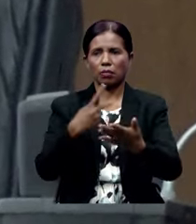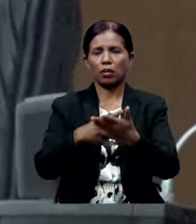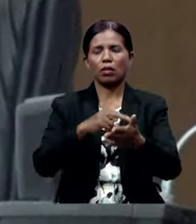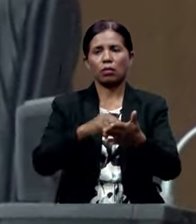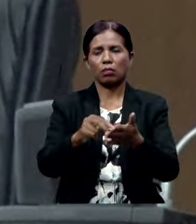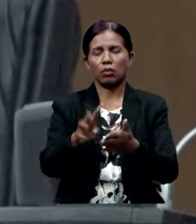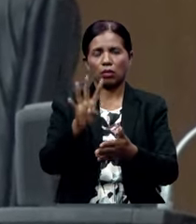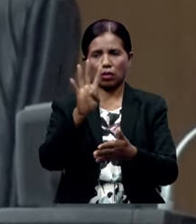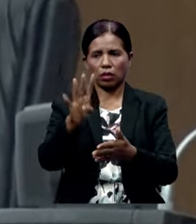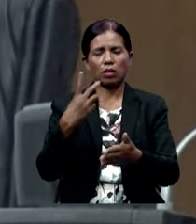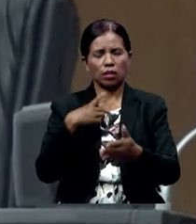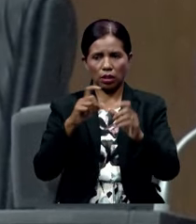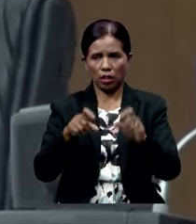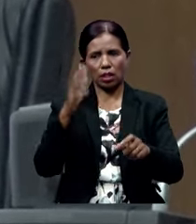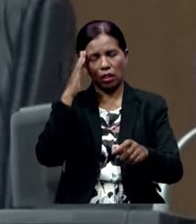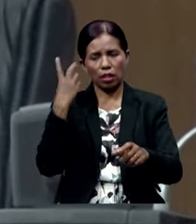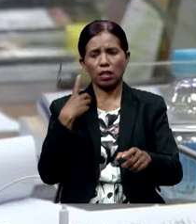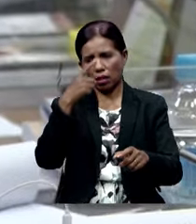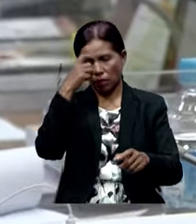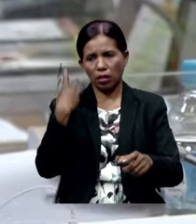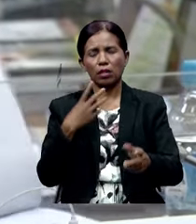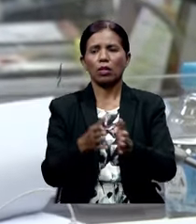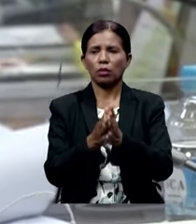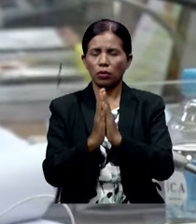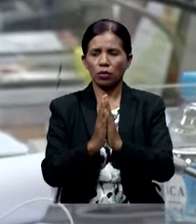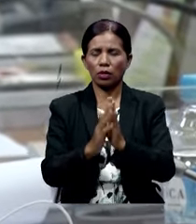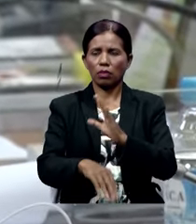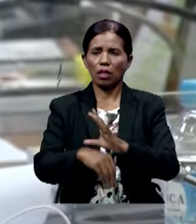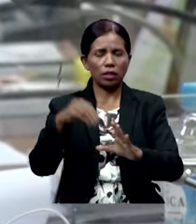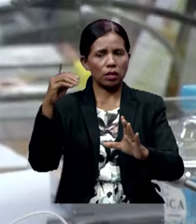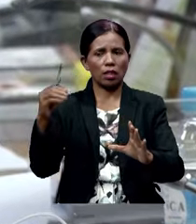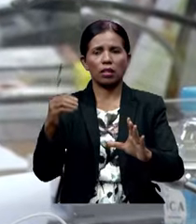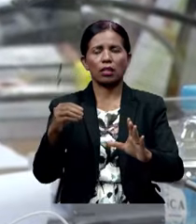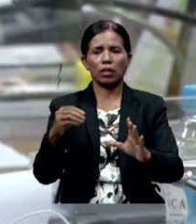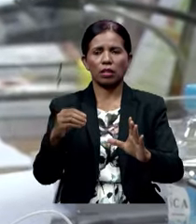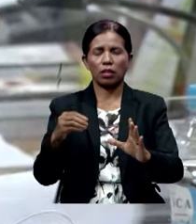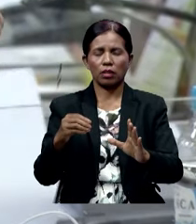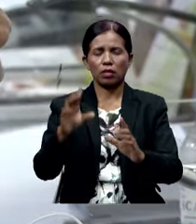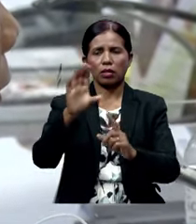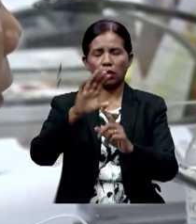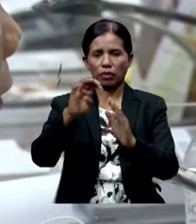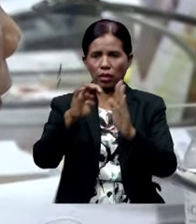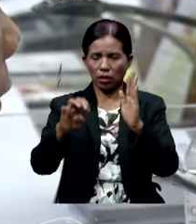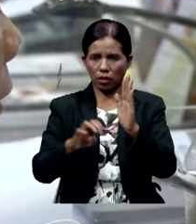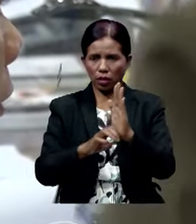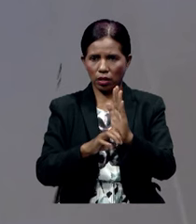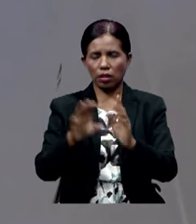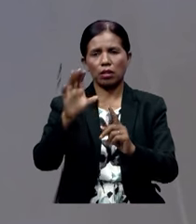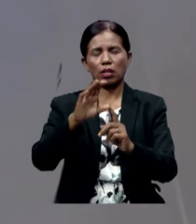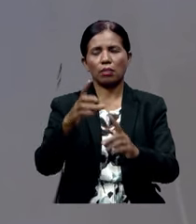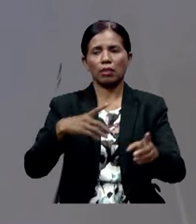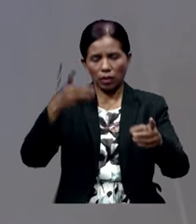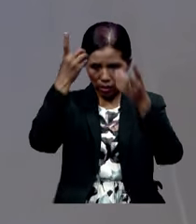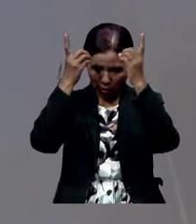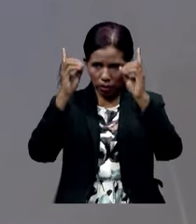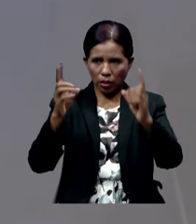né, ainda tem que considerar também que o uso até elimina a terceira que se fez Estado ou se fez missões diplomáticas